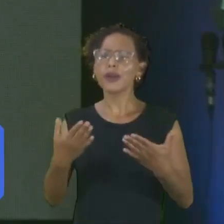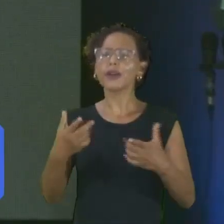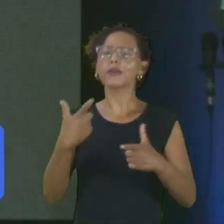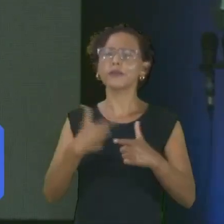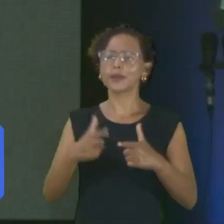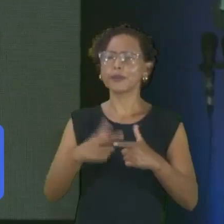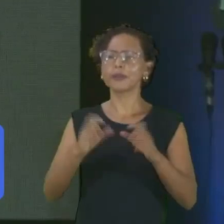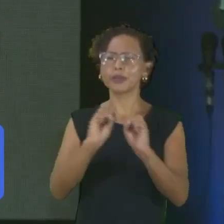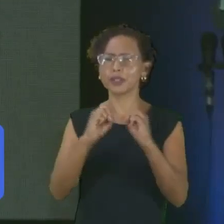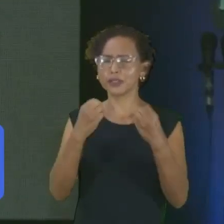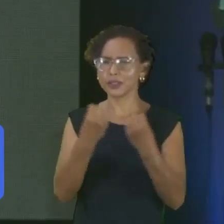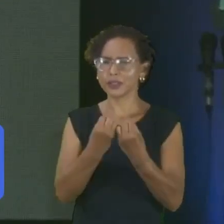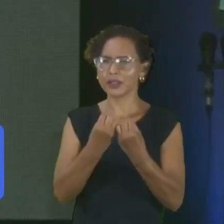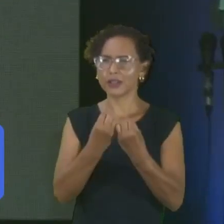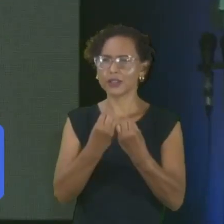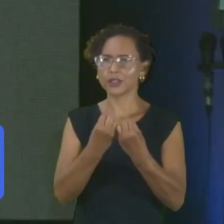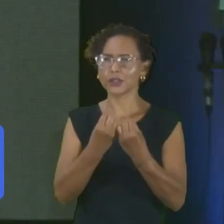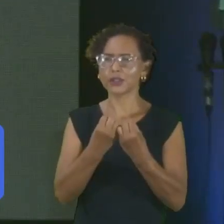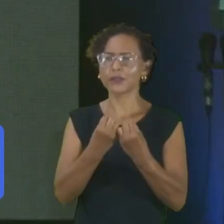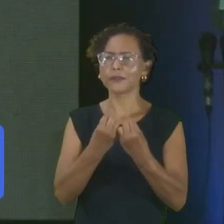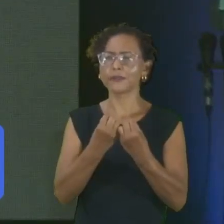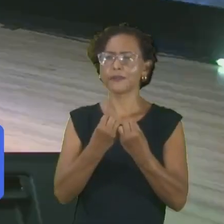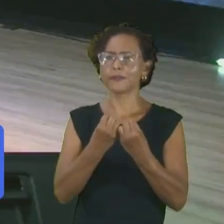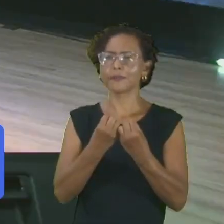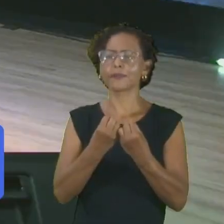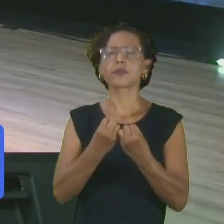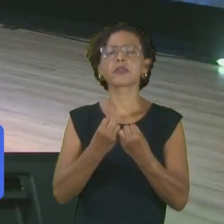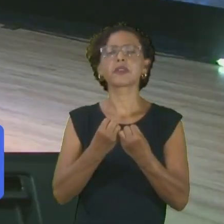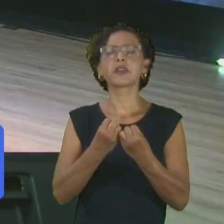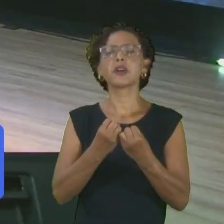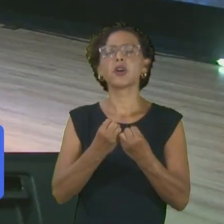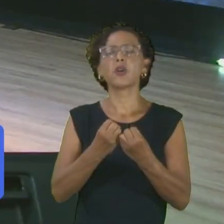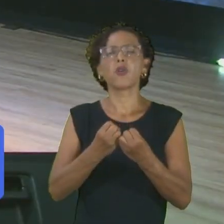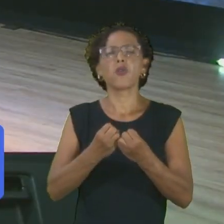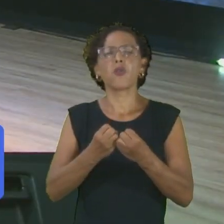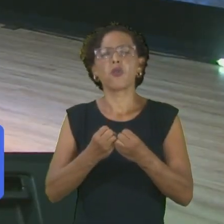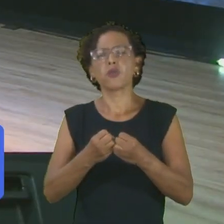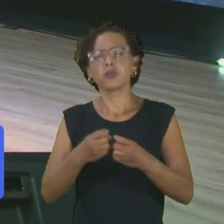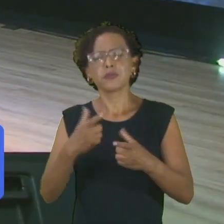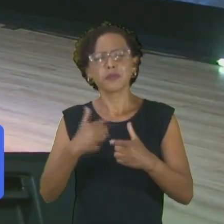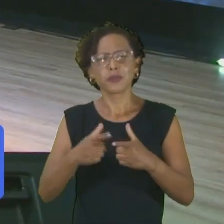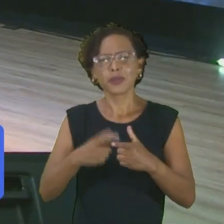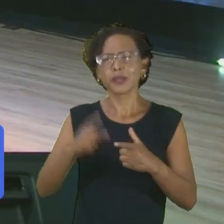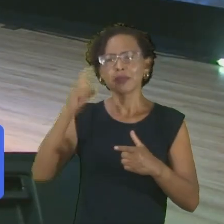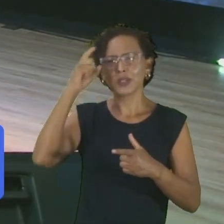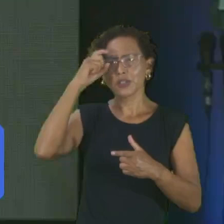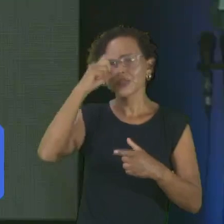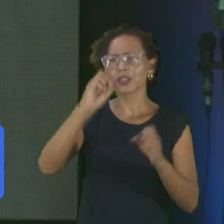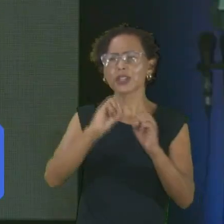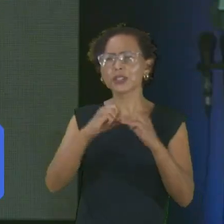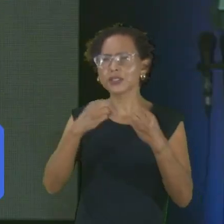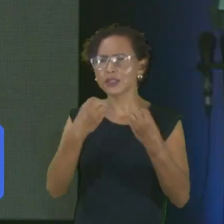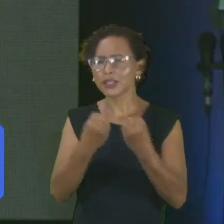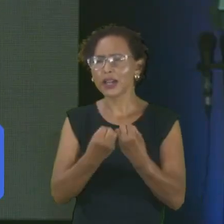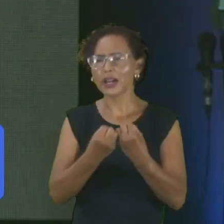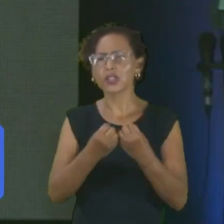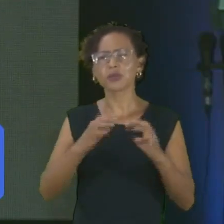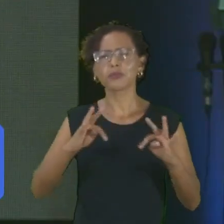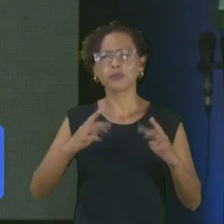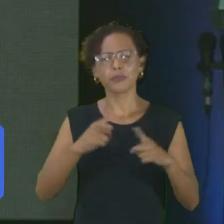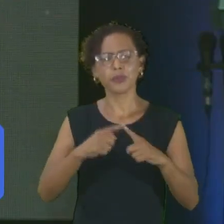sociedade, o grande dilema da sociedade, o grande conflito da sociedade? É que os sociólogos,